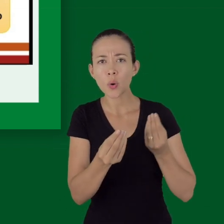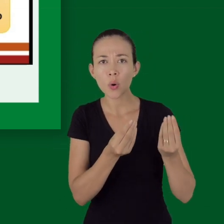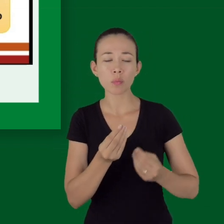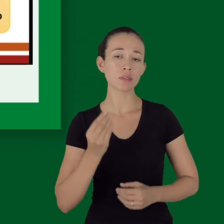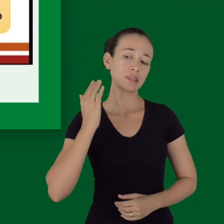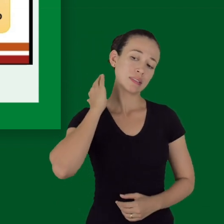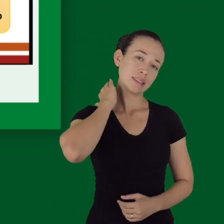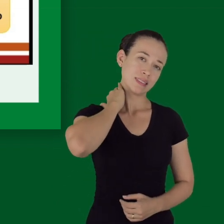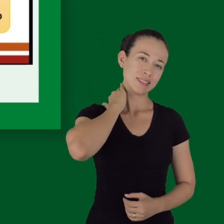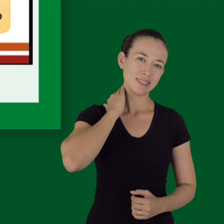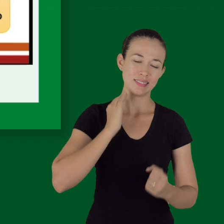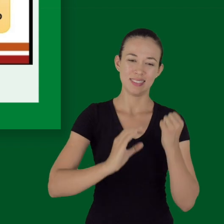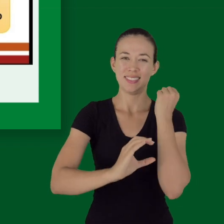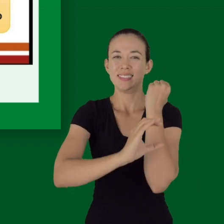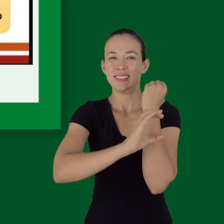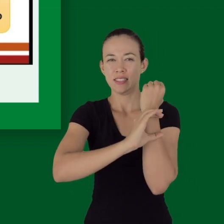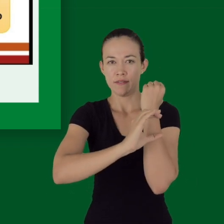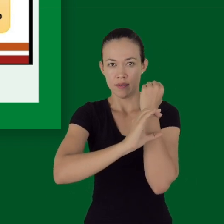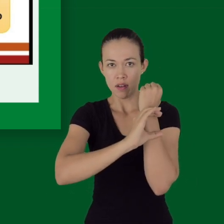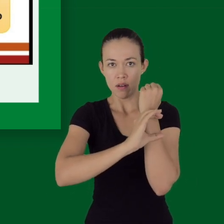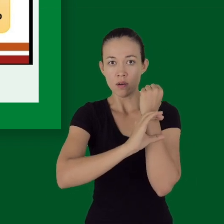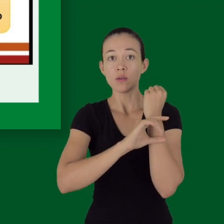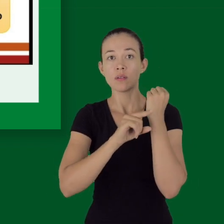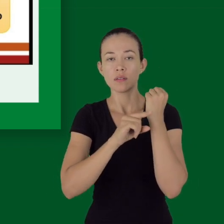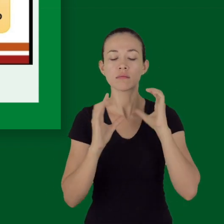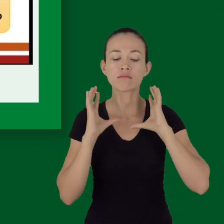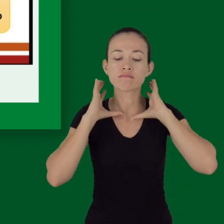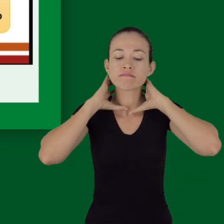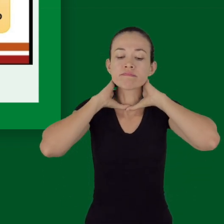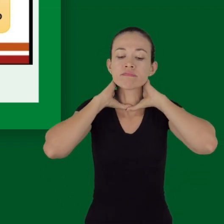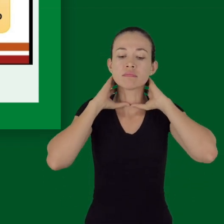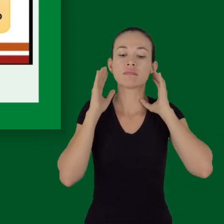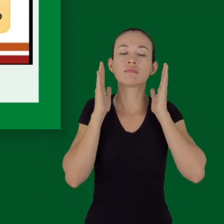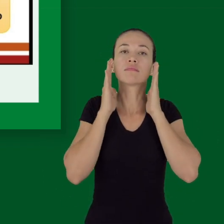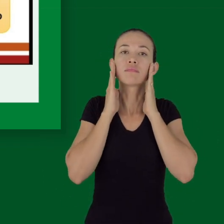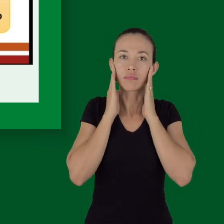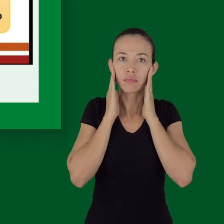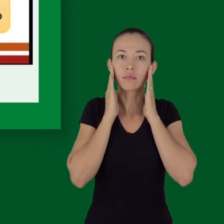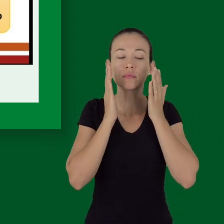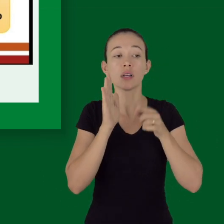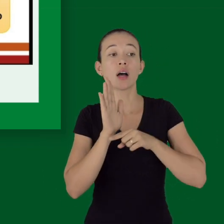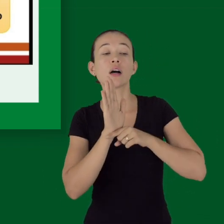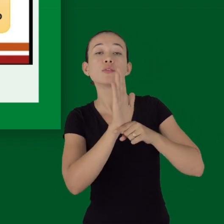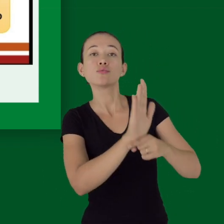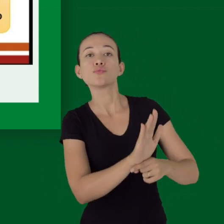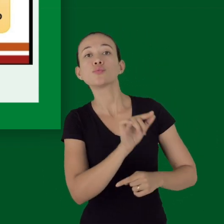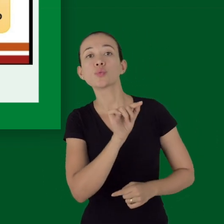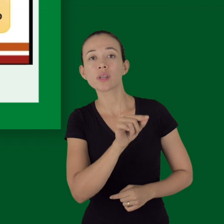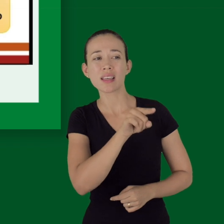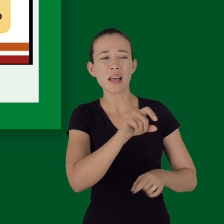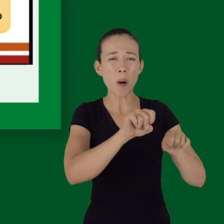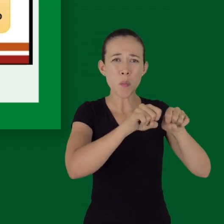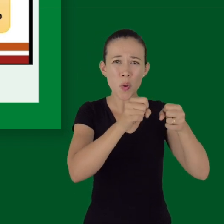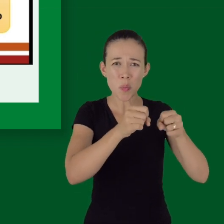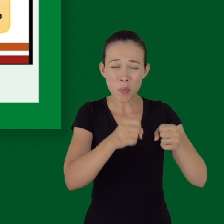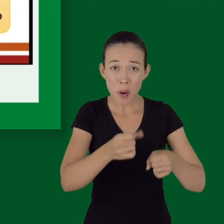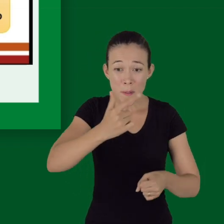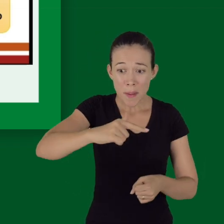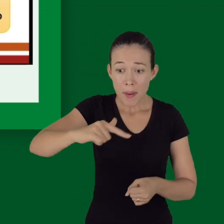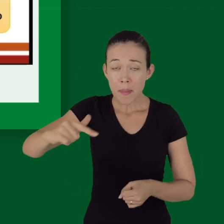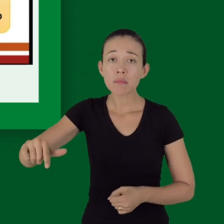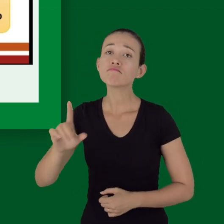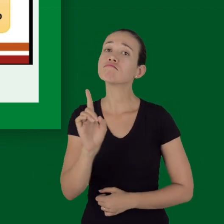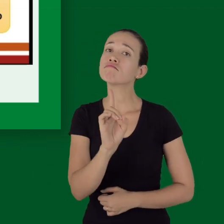restringe essa cervical, estou garantindo e preservando esse paciente de lesões secundárias,